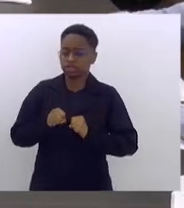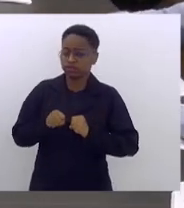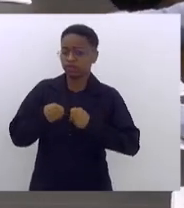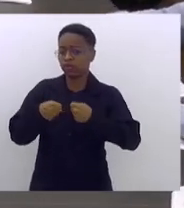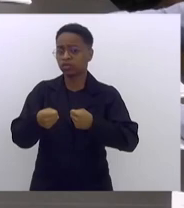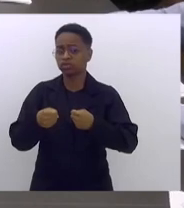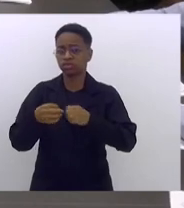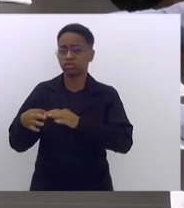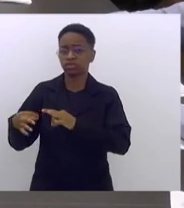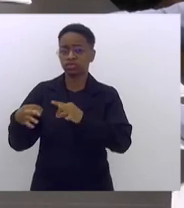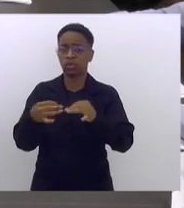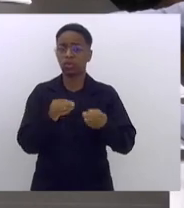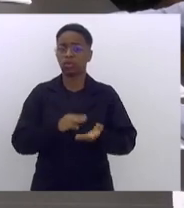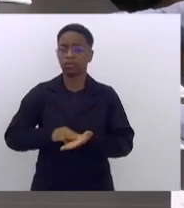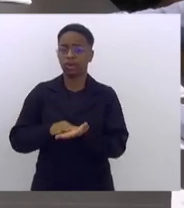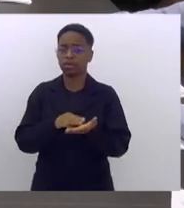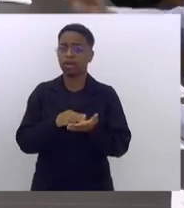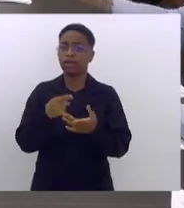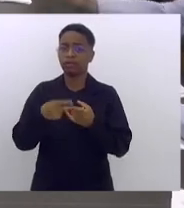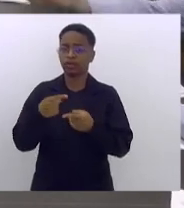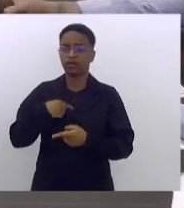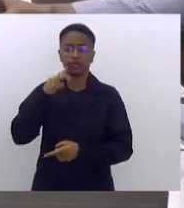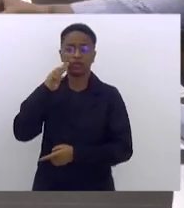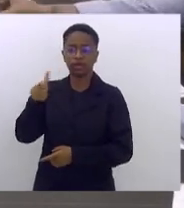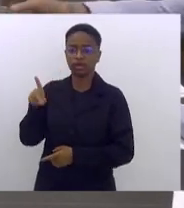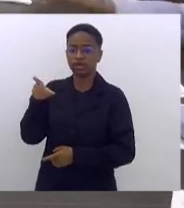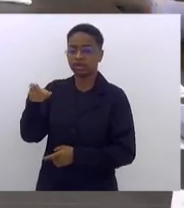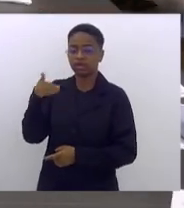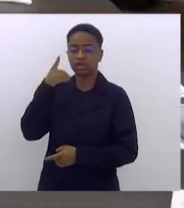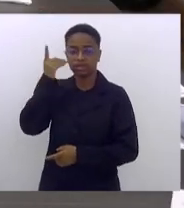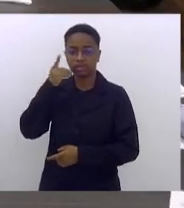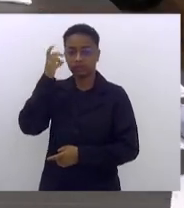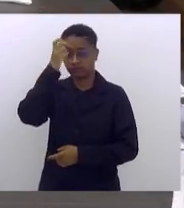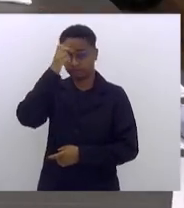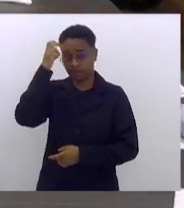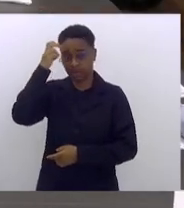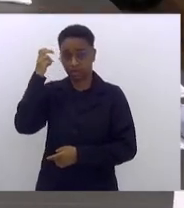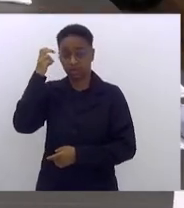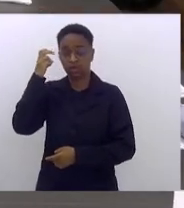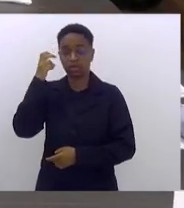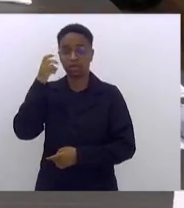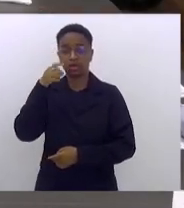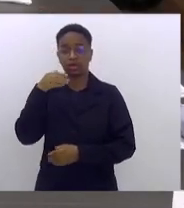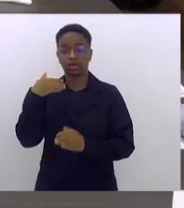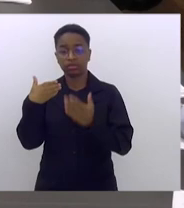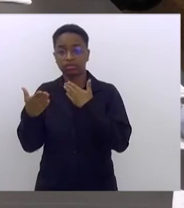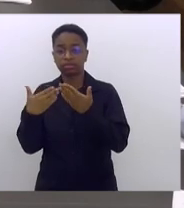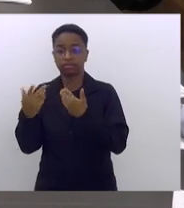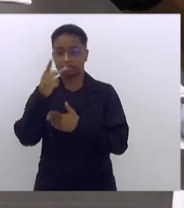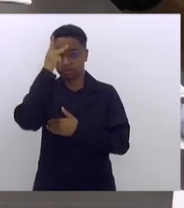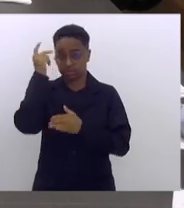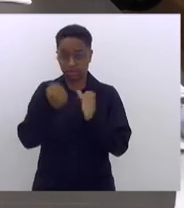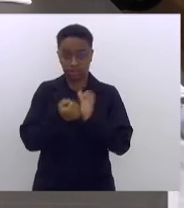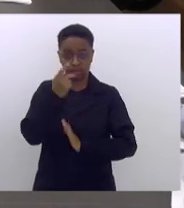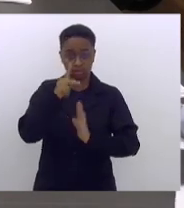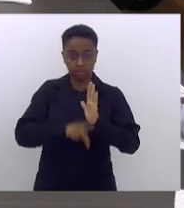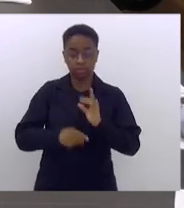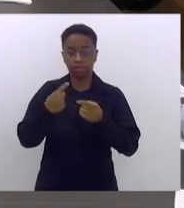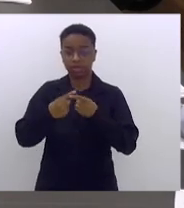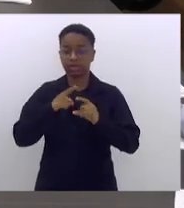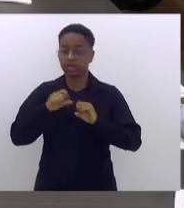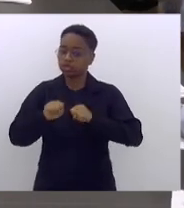membros da CCJ, eu percebo isso, no outro dia vi a deputada Verônica dialogando com o autor de projeto em plenário, que é um esforço de